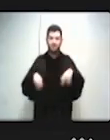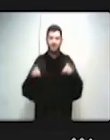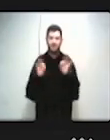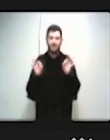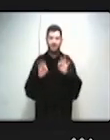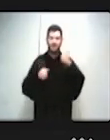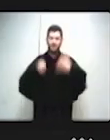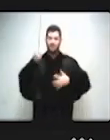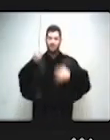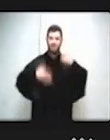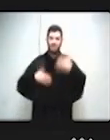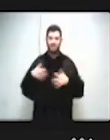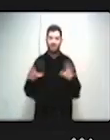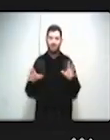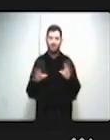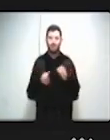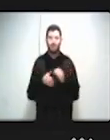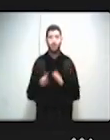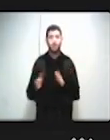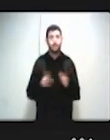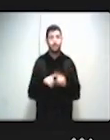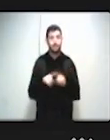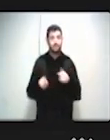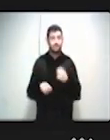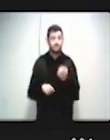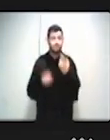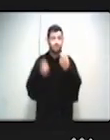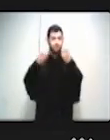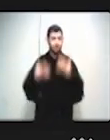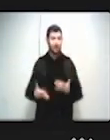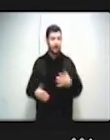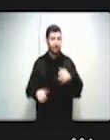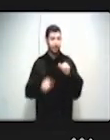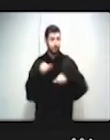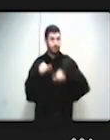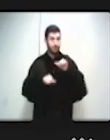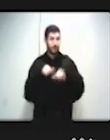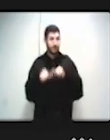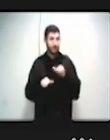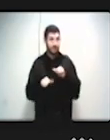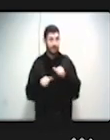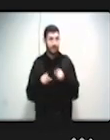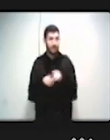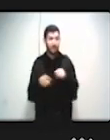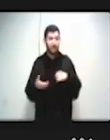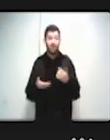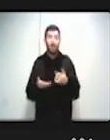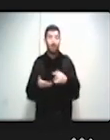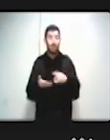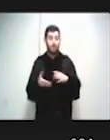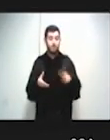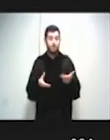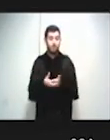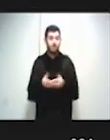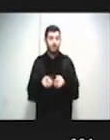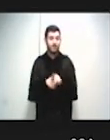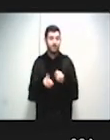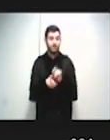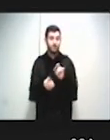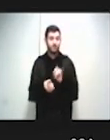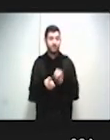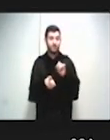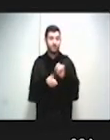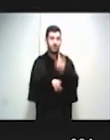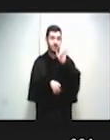no contraditório e na ideia de vedação da surpresa a terceira turma seguiu o voto da relatora e negou